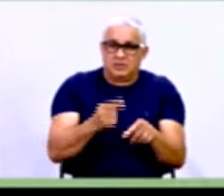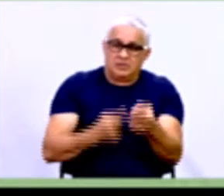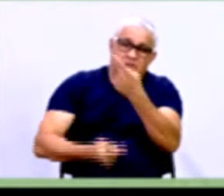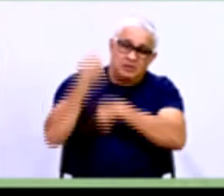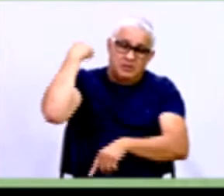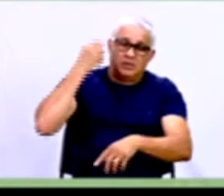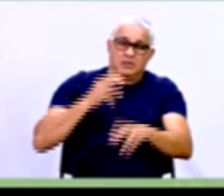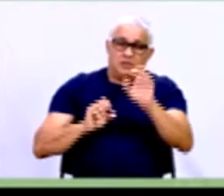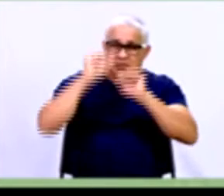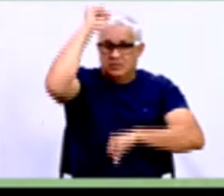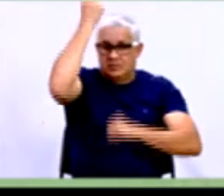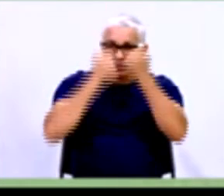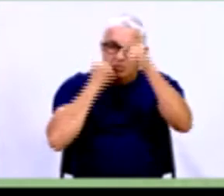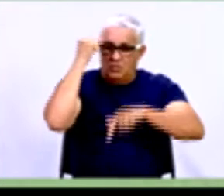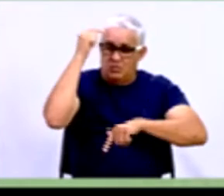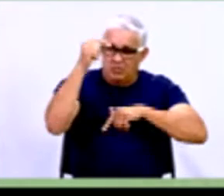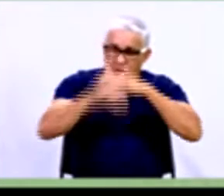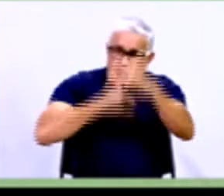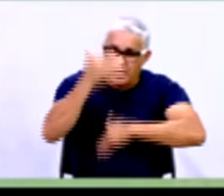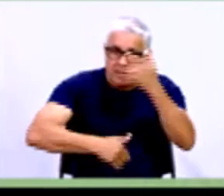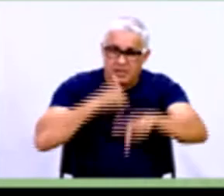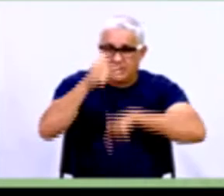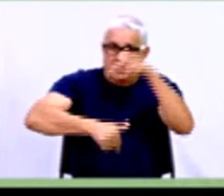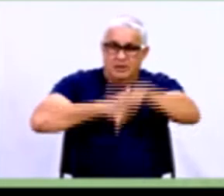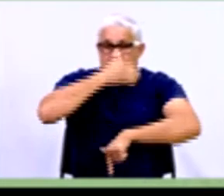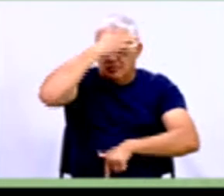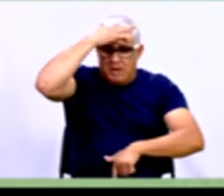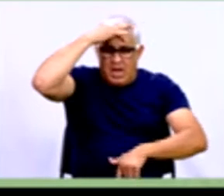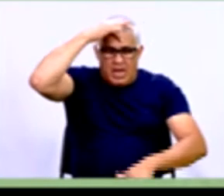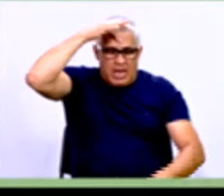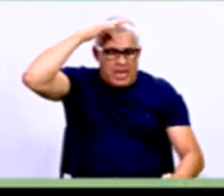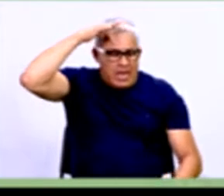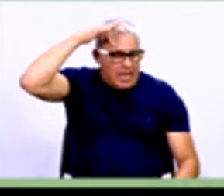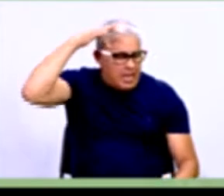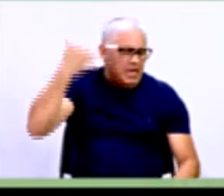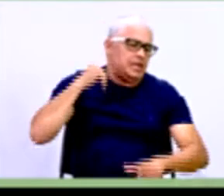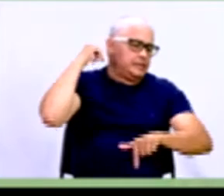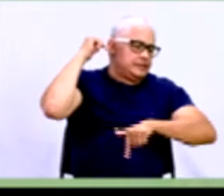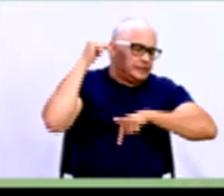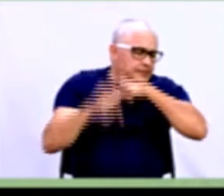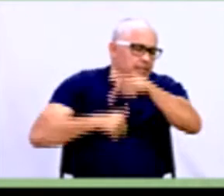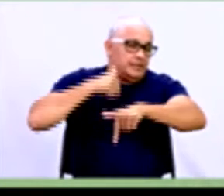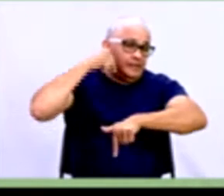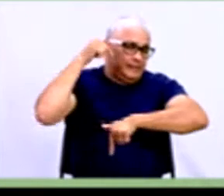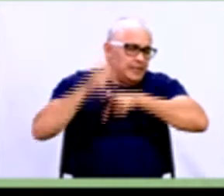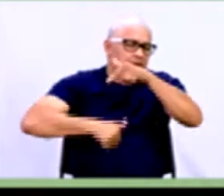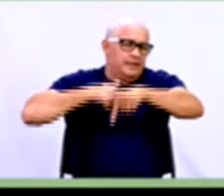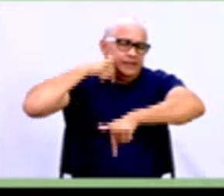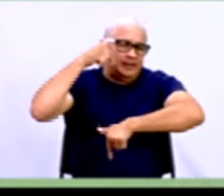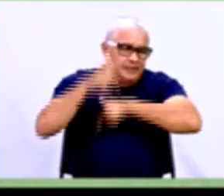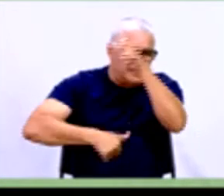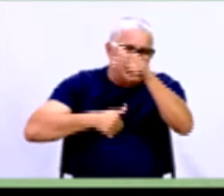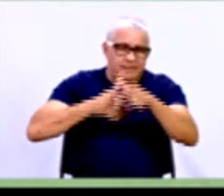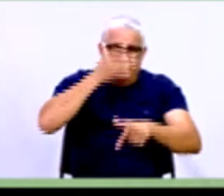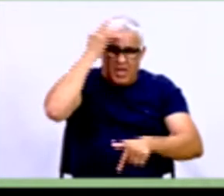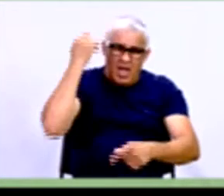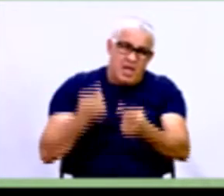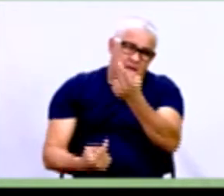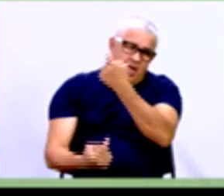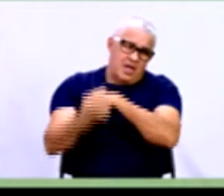Industrial, trabalhadores passaram a trabalhar por longas e exaustivas jornadas de trabalho. E o resultado disso, vamos até pontuar